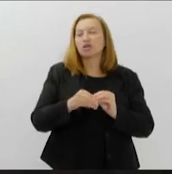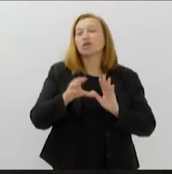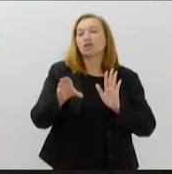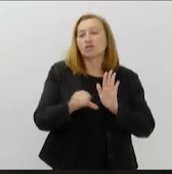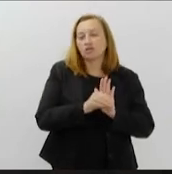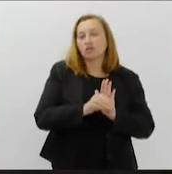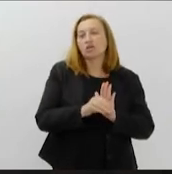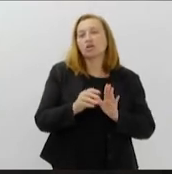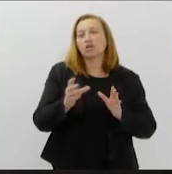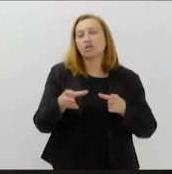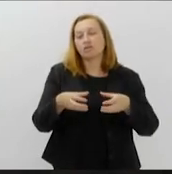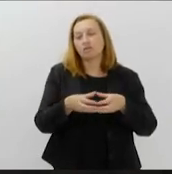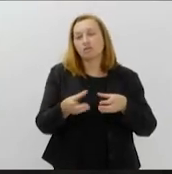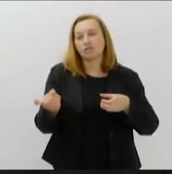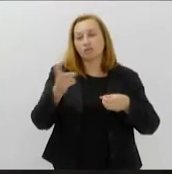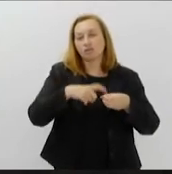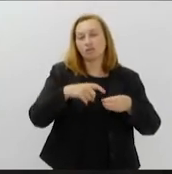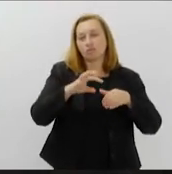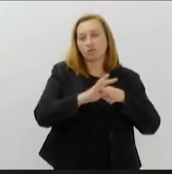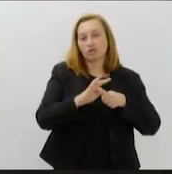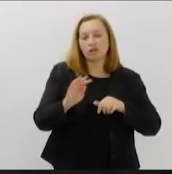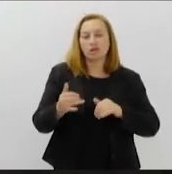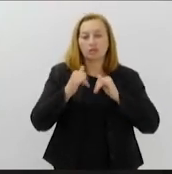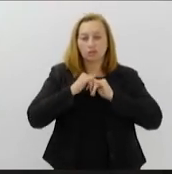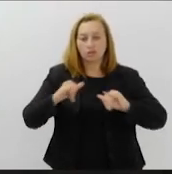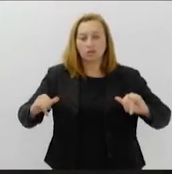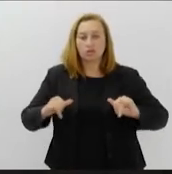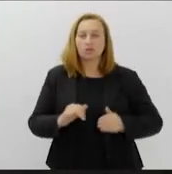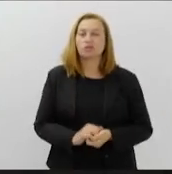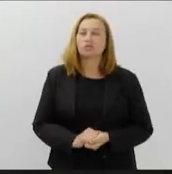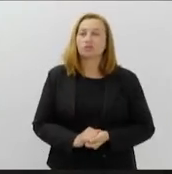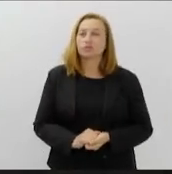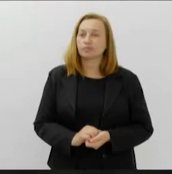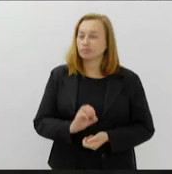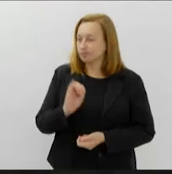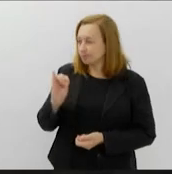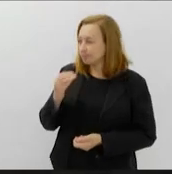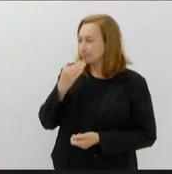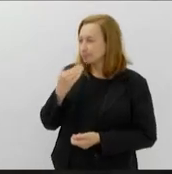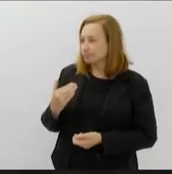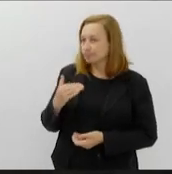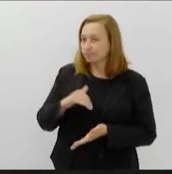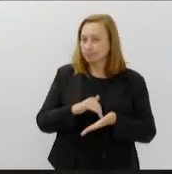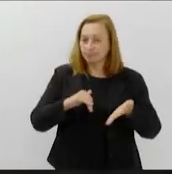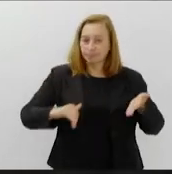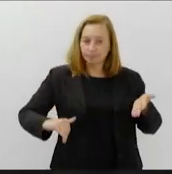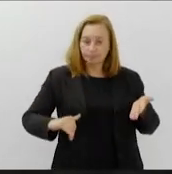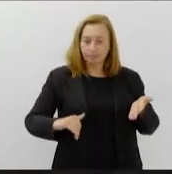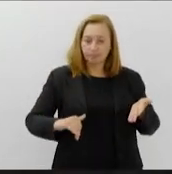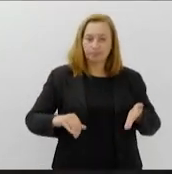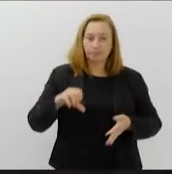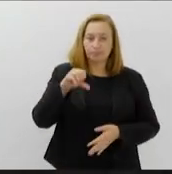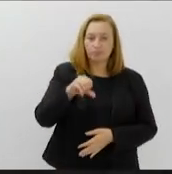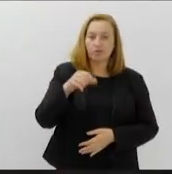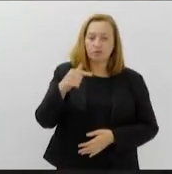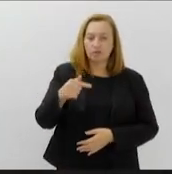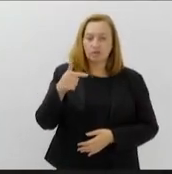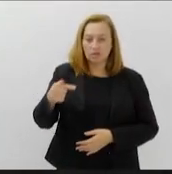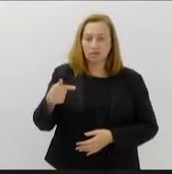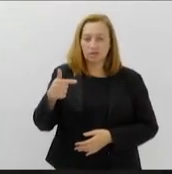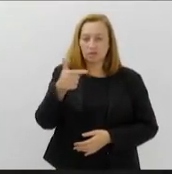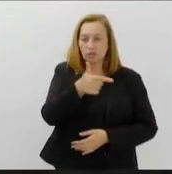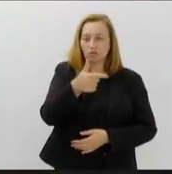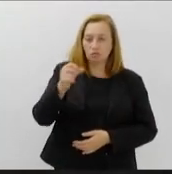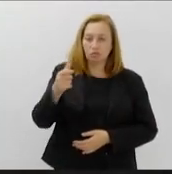comissões técnicas. Anuncio. Oi? Pedido do autor está retirado, 977